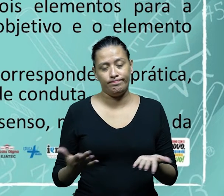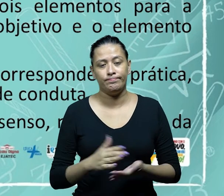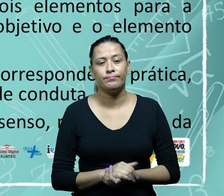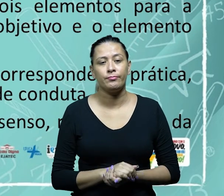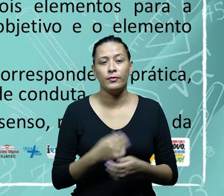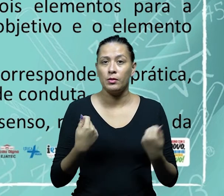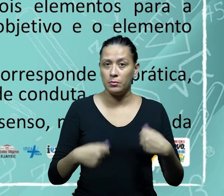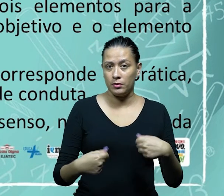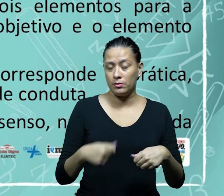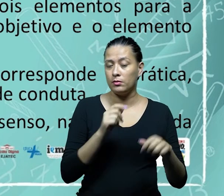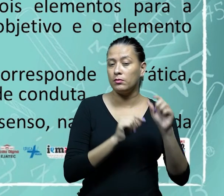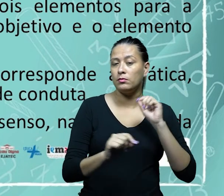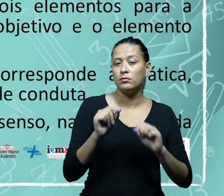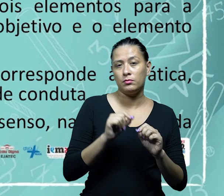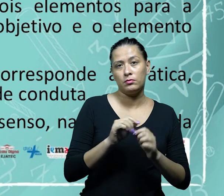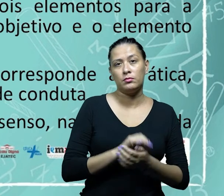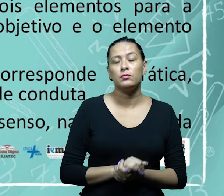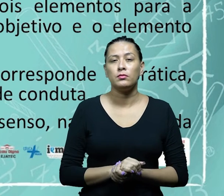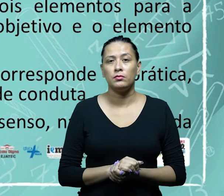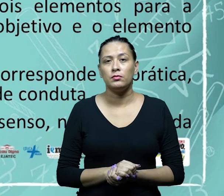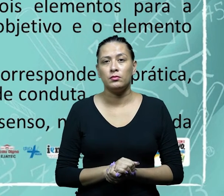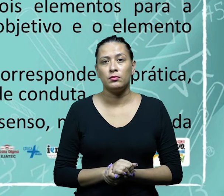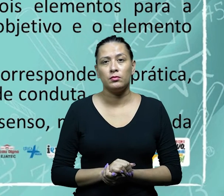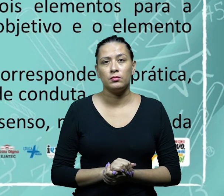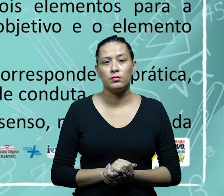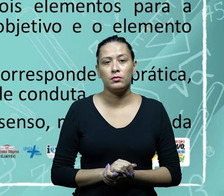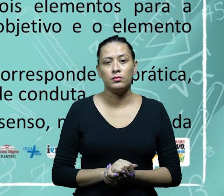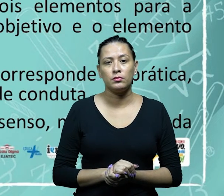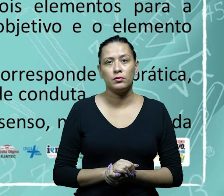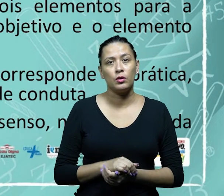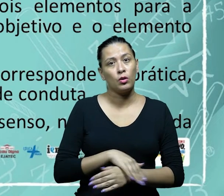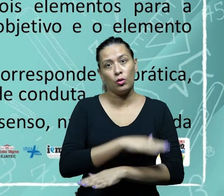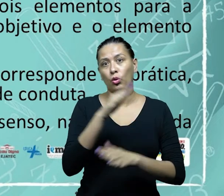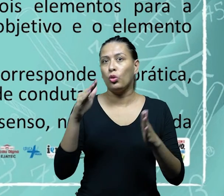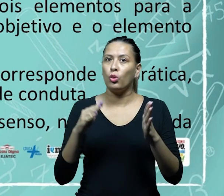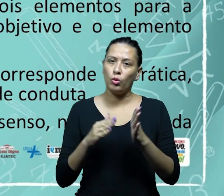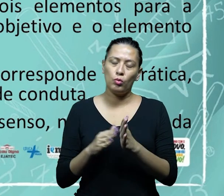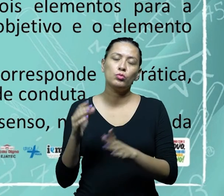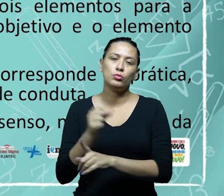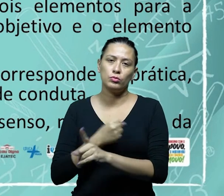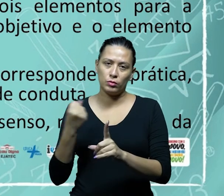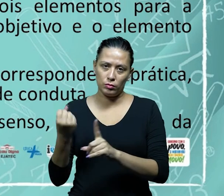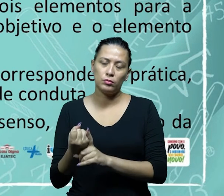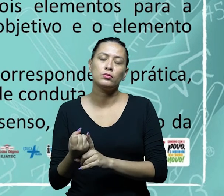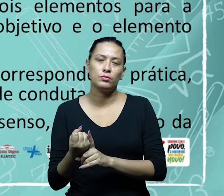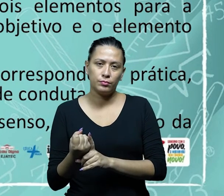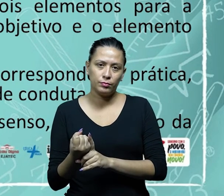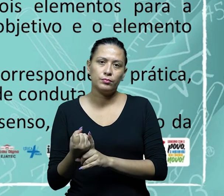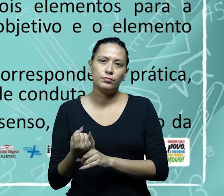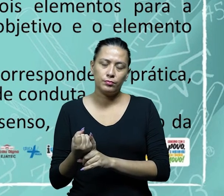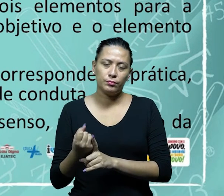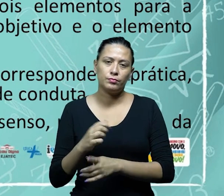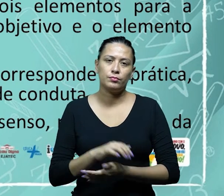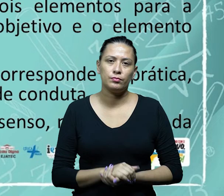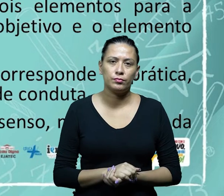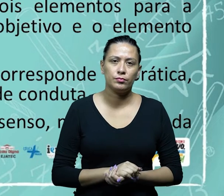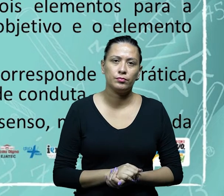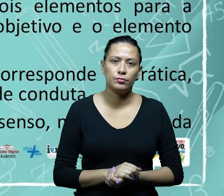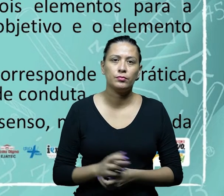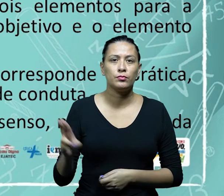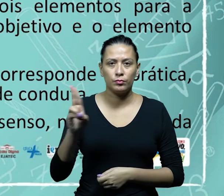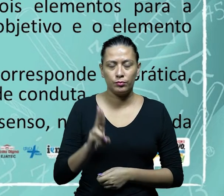costume de água é aquele costuma ele precisa ser universalizado né todos da comunidade precisam compartilhar